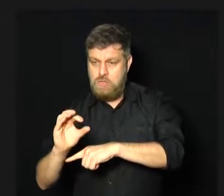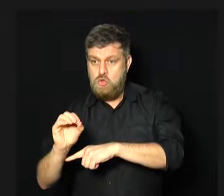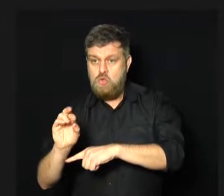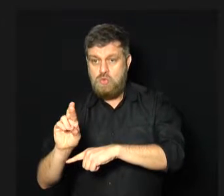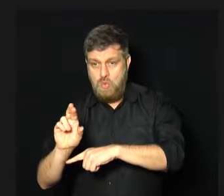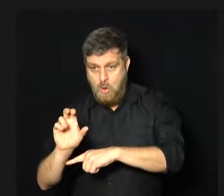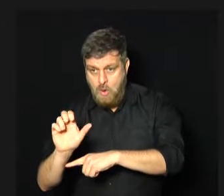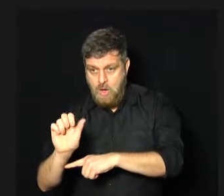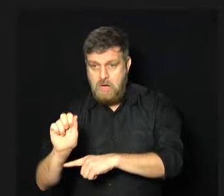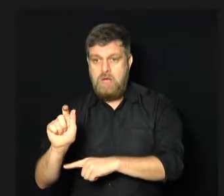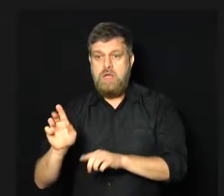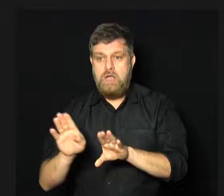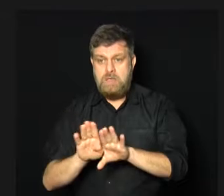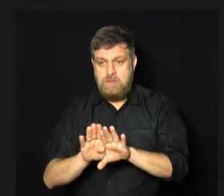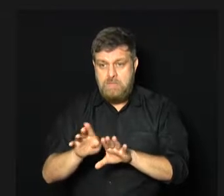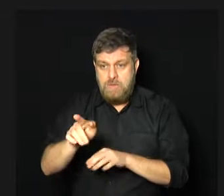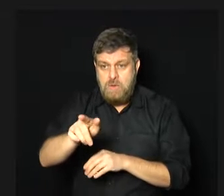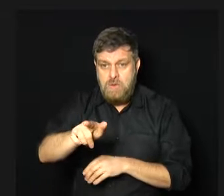mais uma vez,